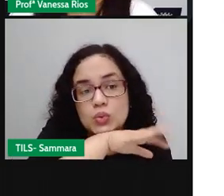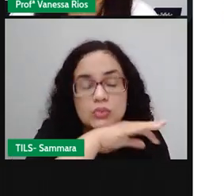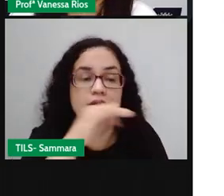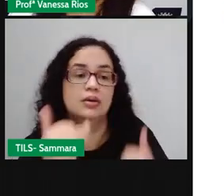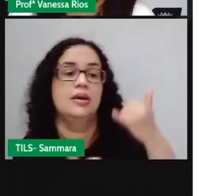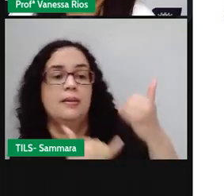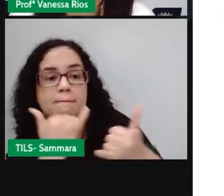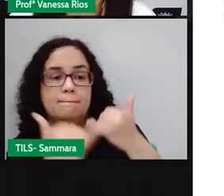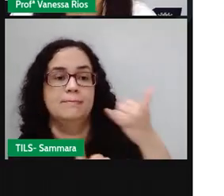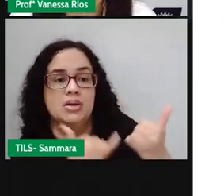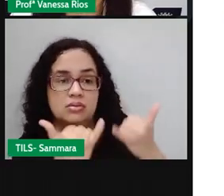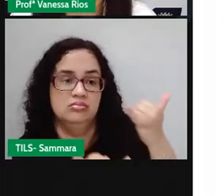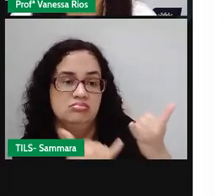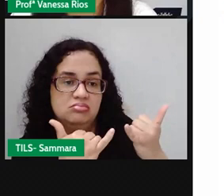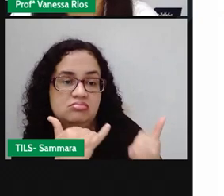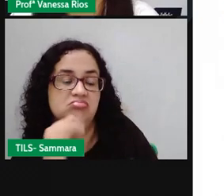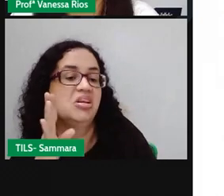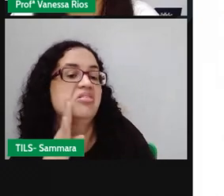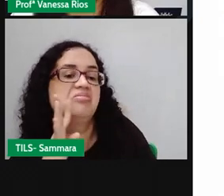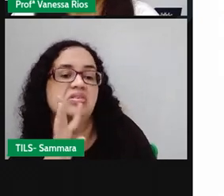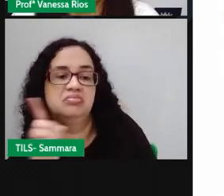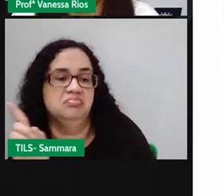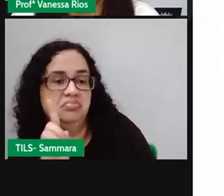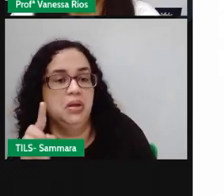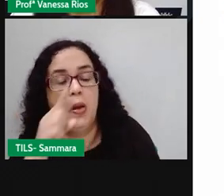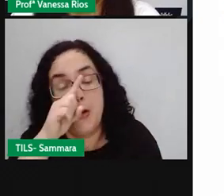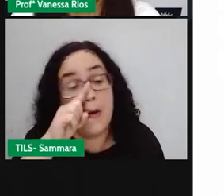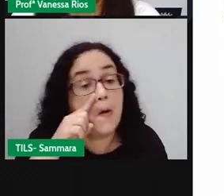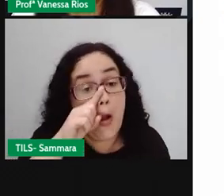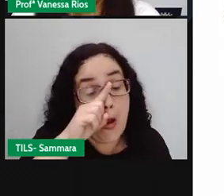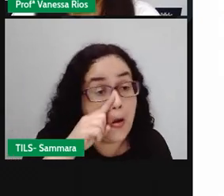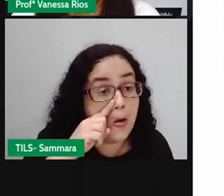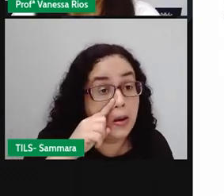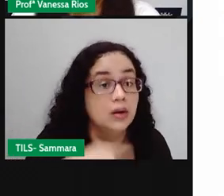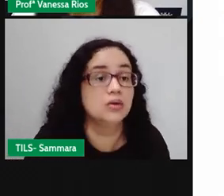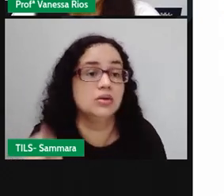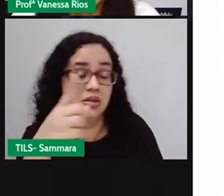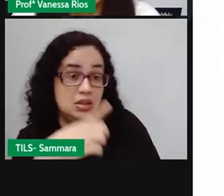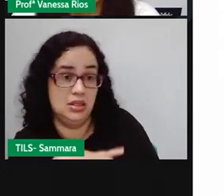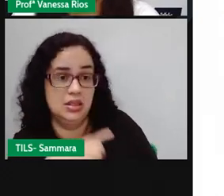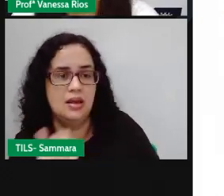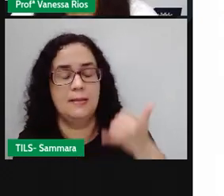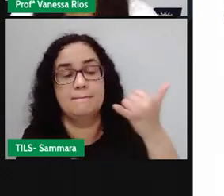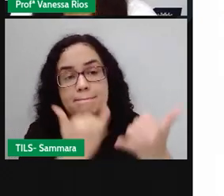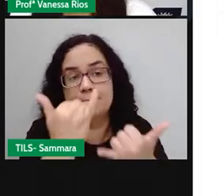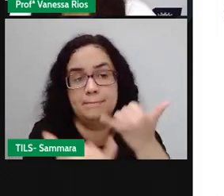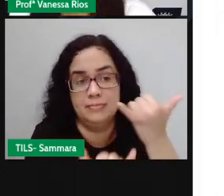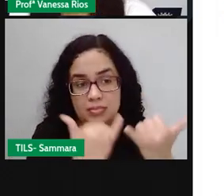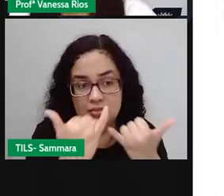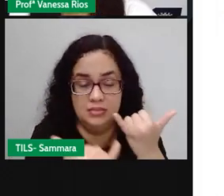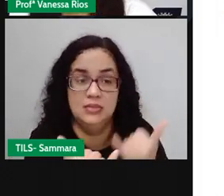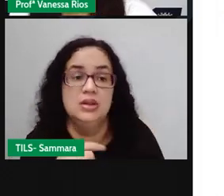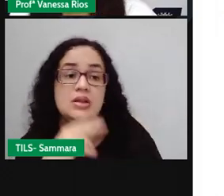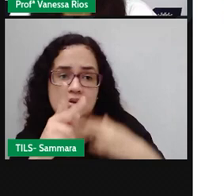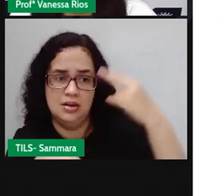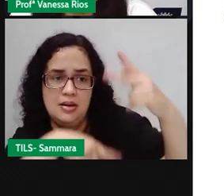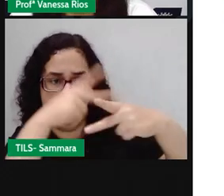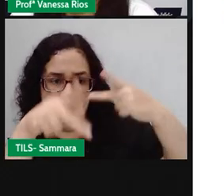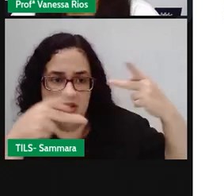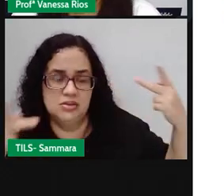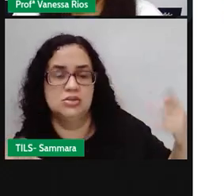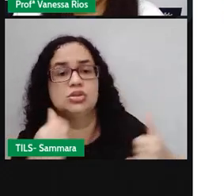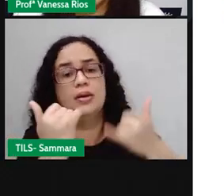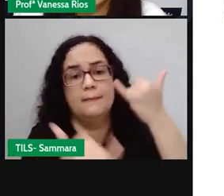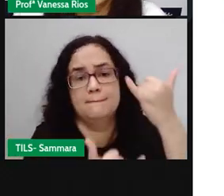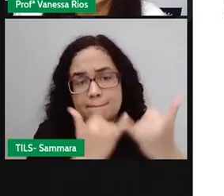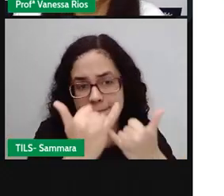para divertir, pode se tornar algo perigoso. Então, quando você receber o brinquedo, ou quando você for presentear alguém com o brinquedo,